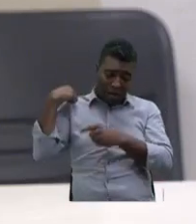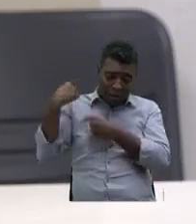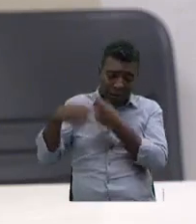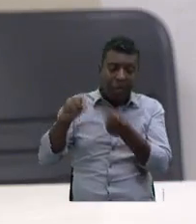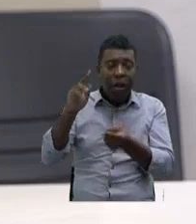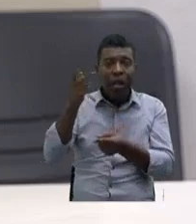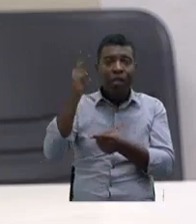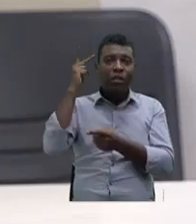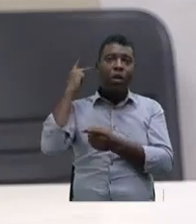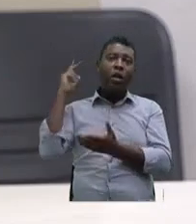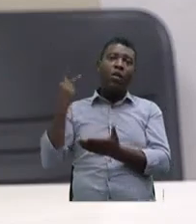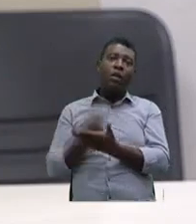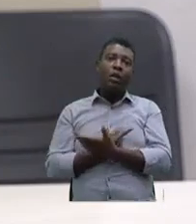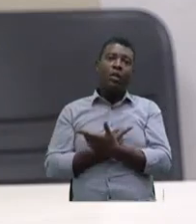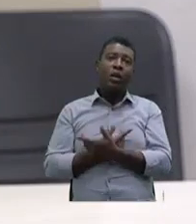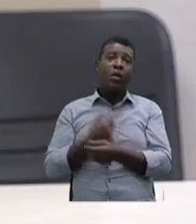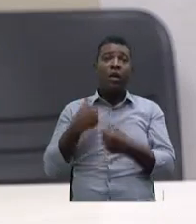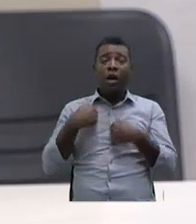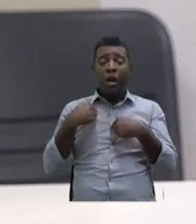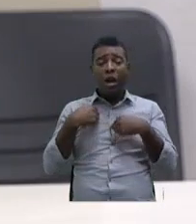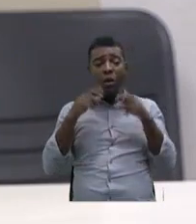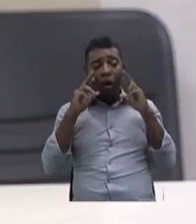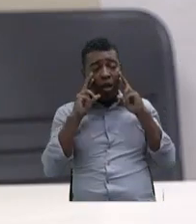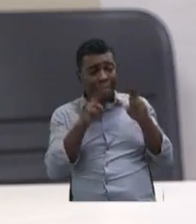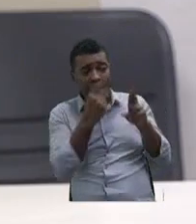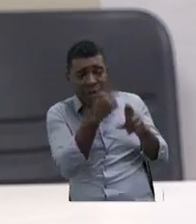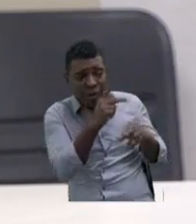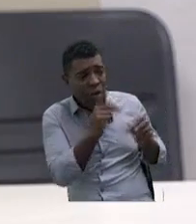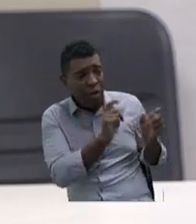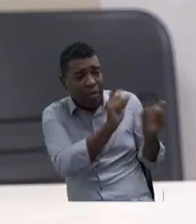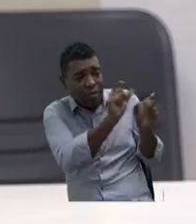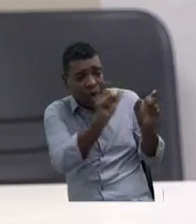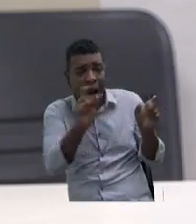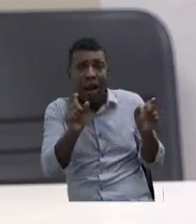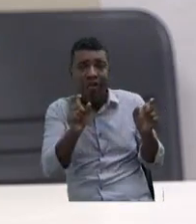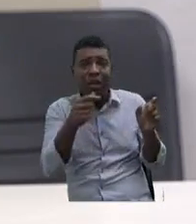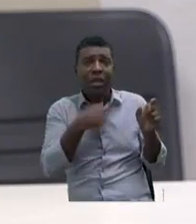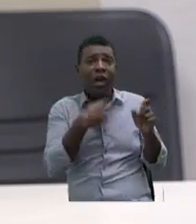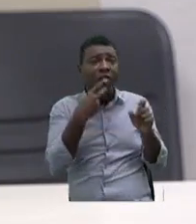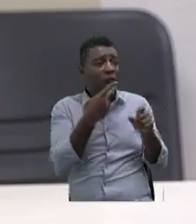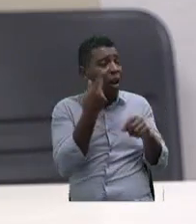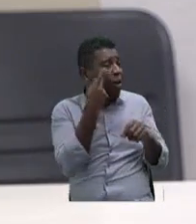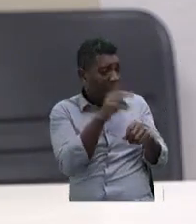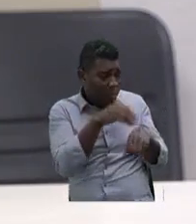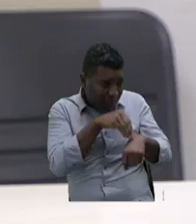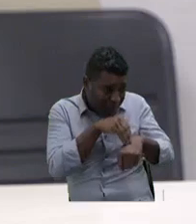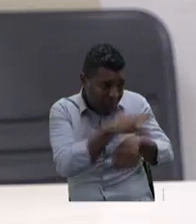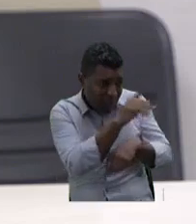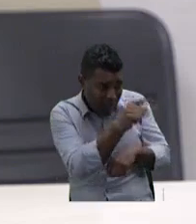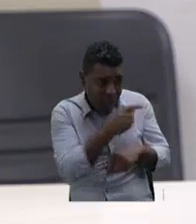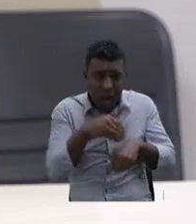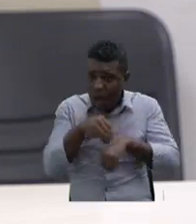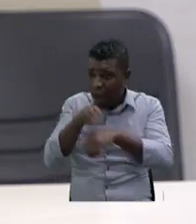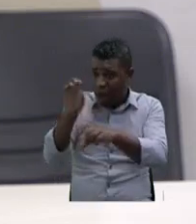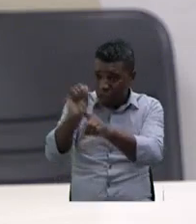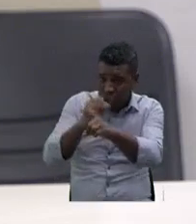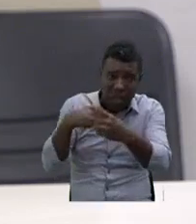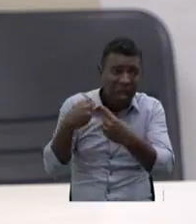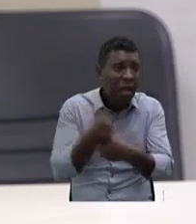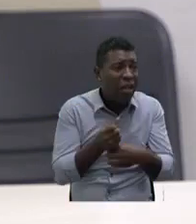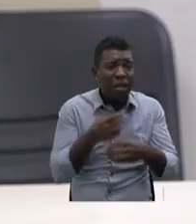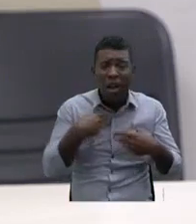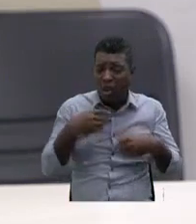deputado, eu respeito as palavras do senhor, eu não quero dizer de forma alguma, nem para o senhor, nem para a sociedade, nem para nenhuma